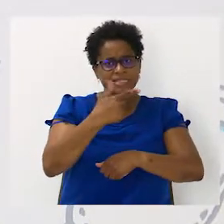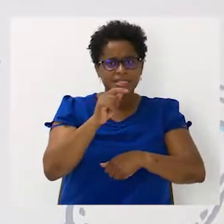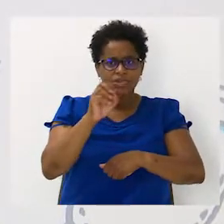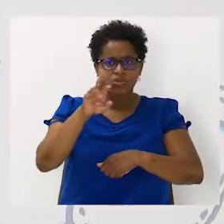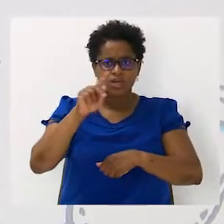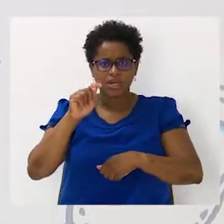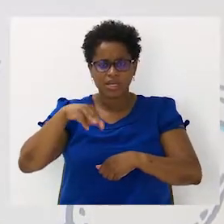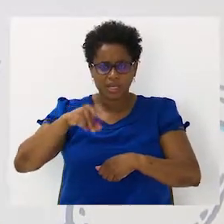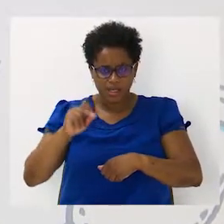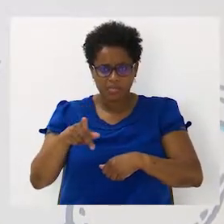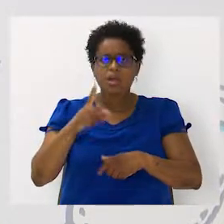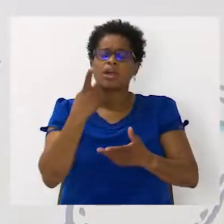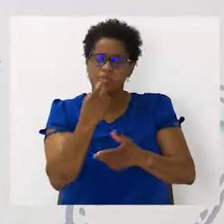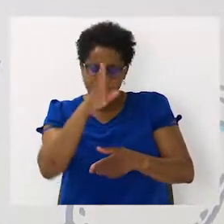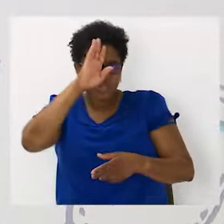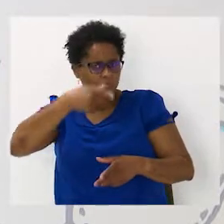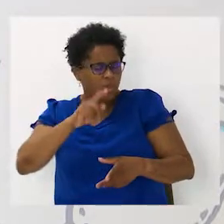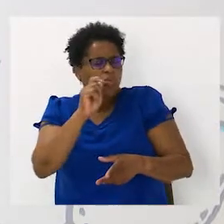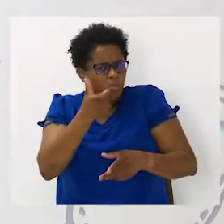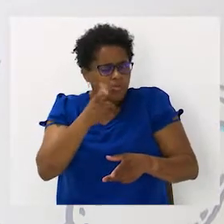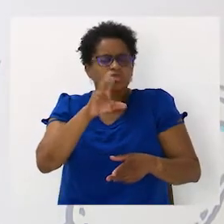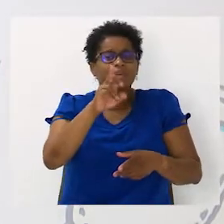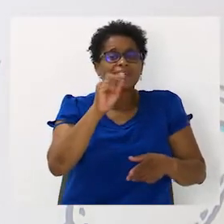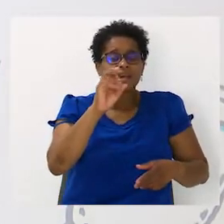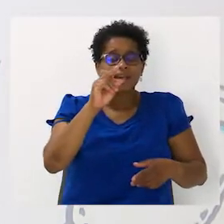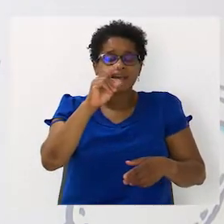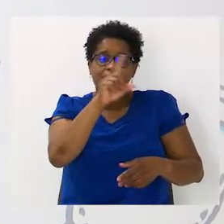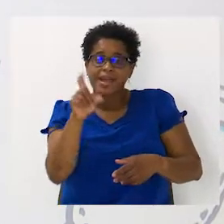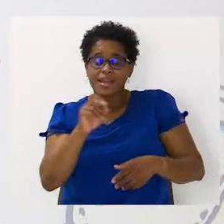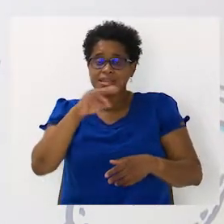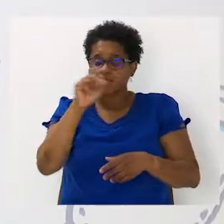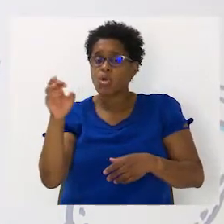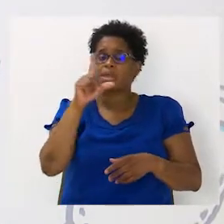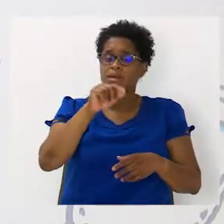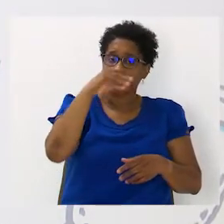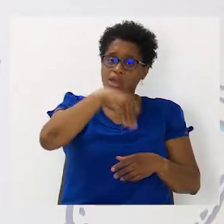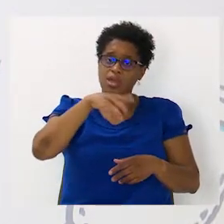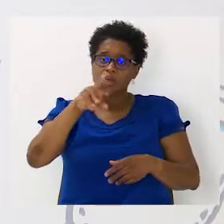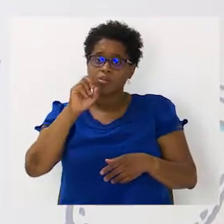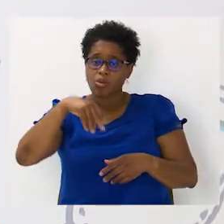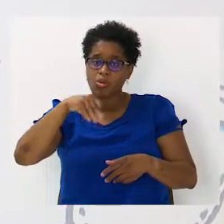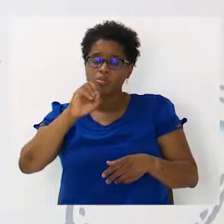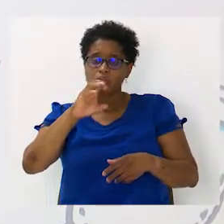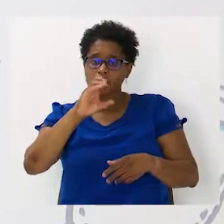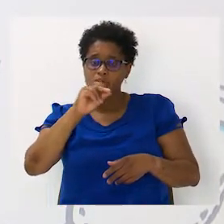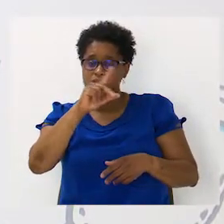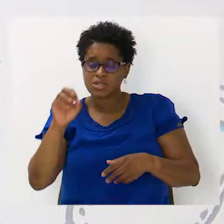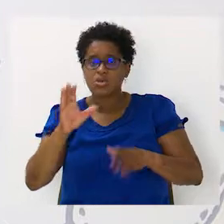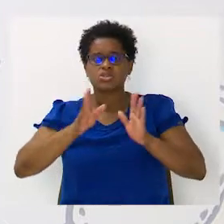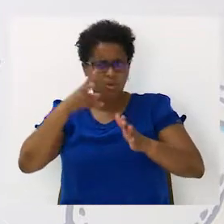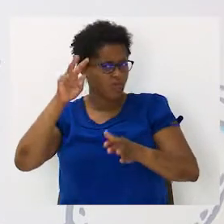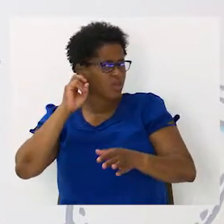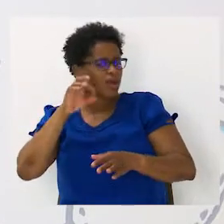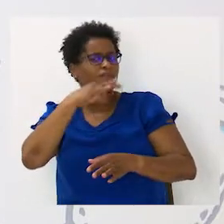sobre razão e proporção. Já ouviram falar sobre isso na aula de proporcionalidade direta? O